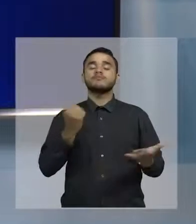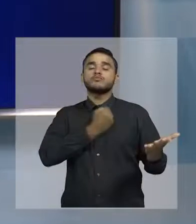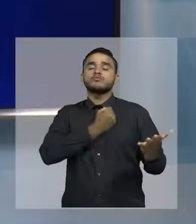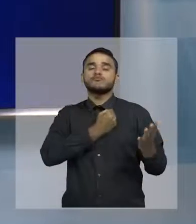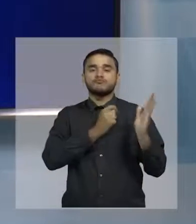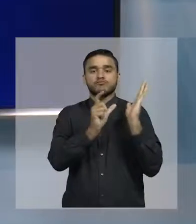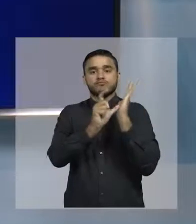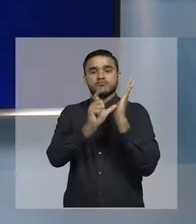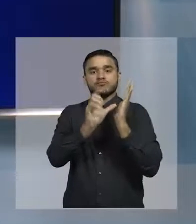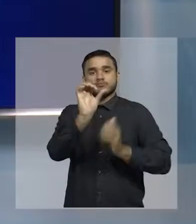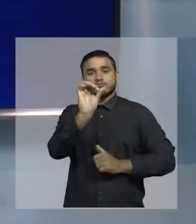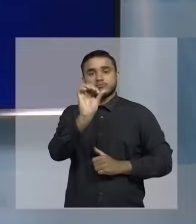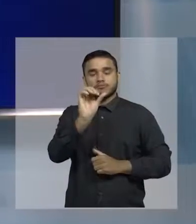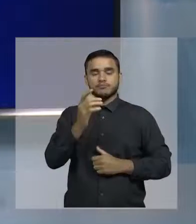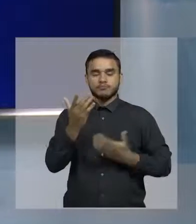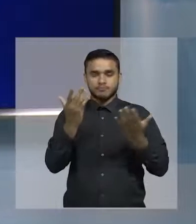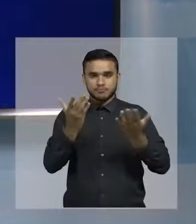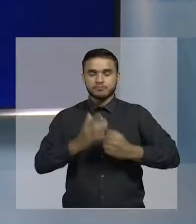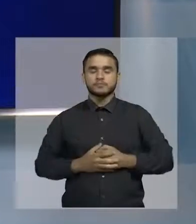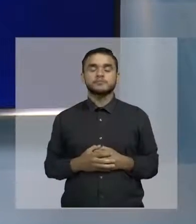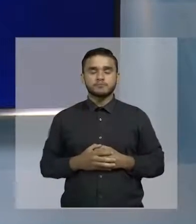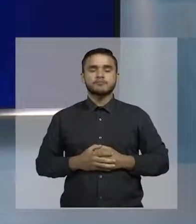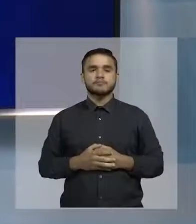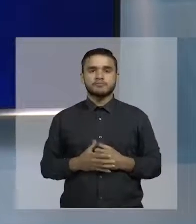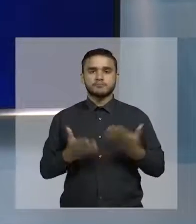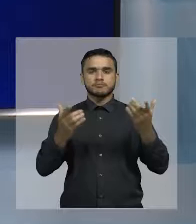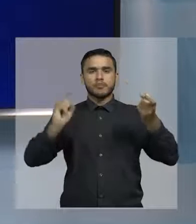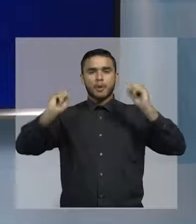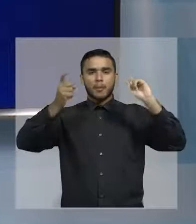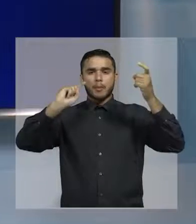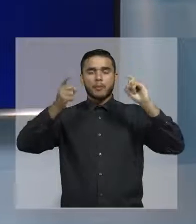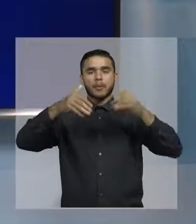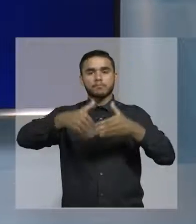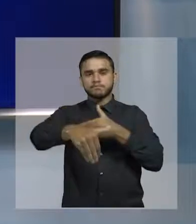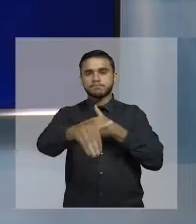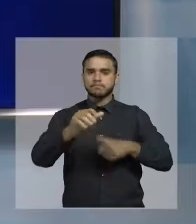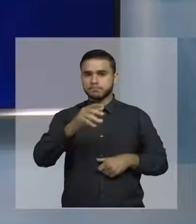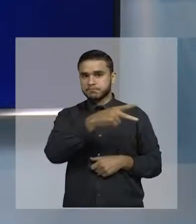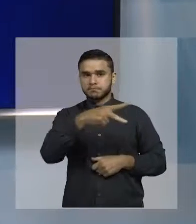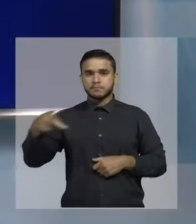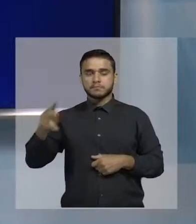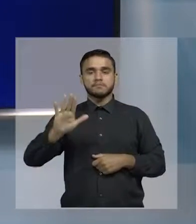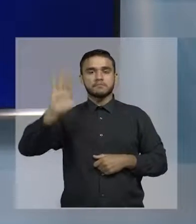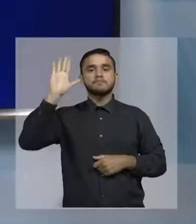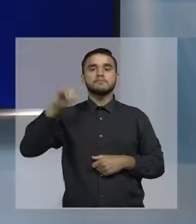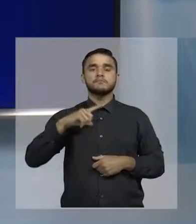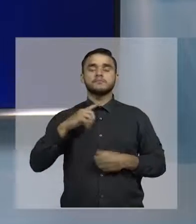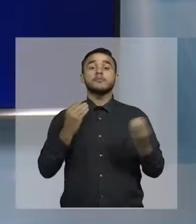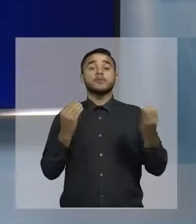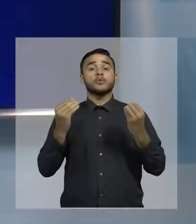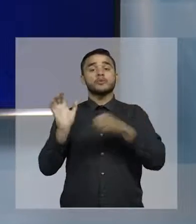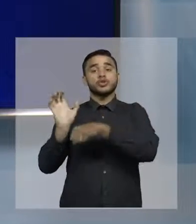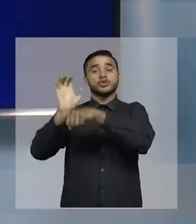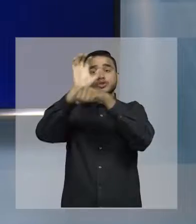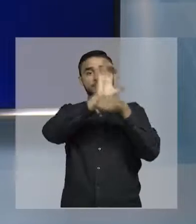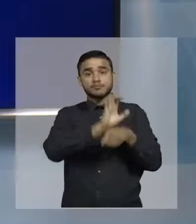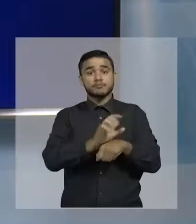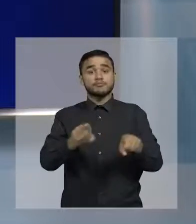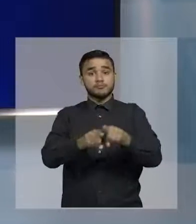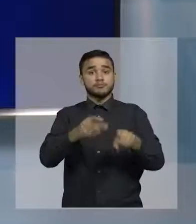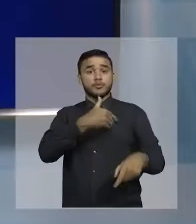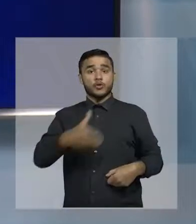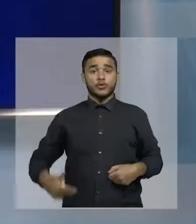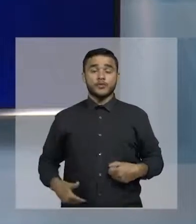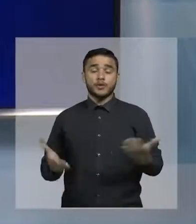da Multiplay. E para discutirmos os vários aspectos da sucessão presidencial e também da sucessão estadual, nós recebemos hoje